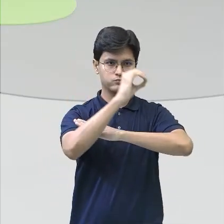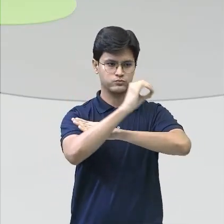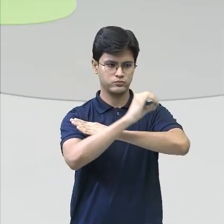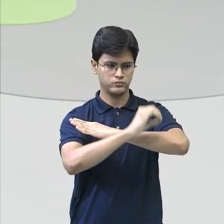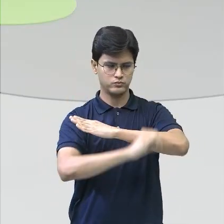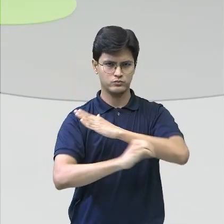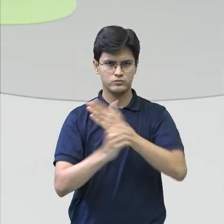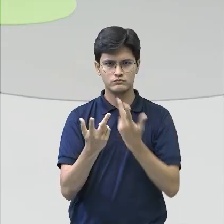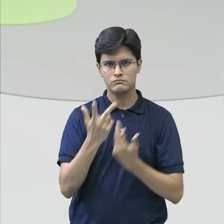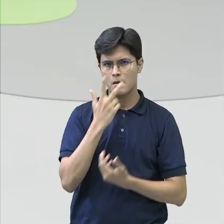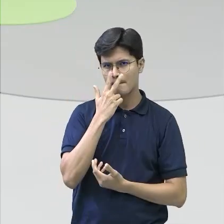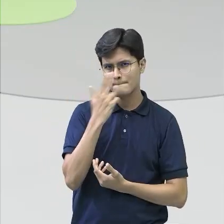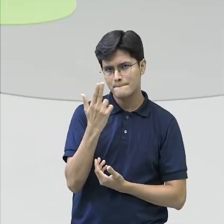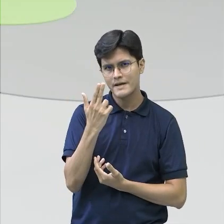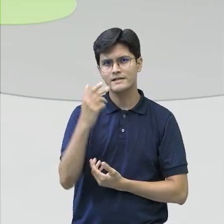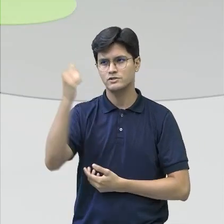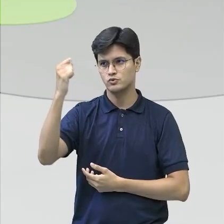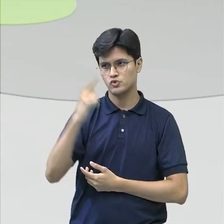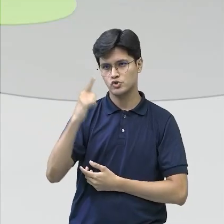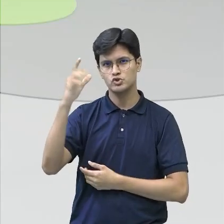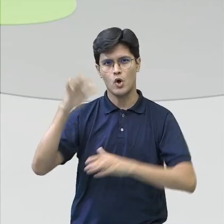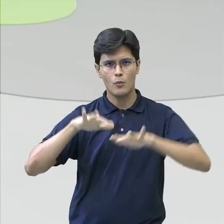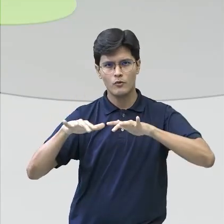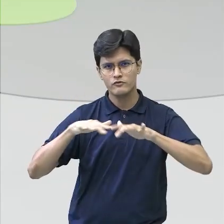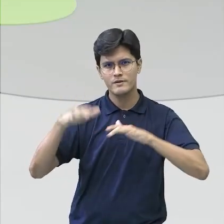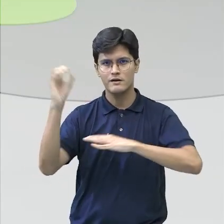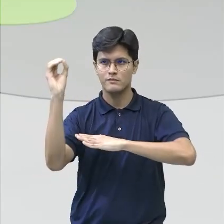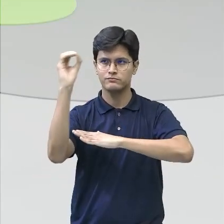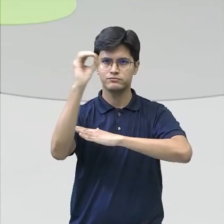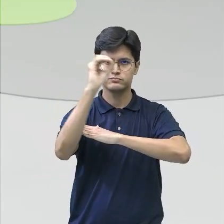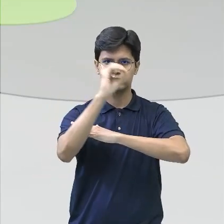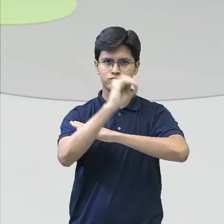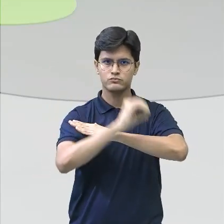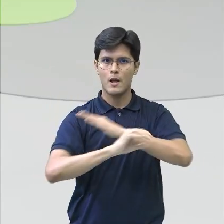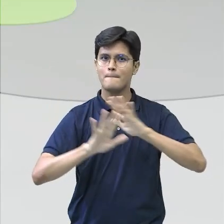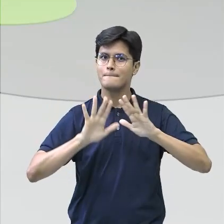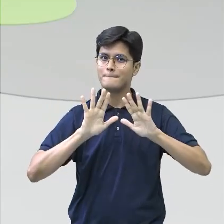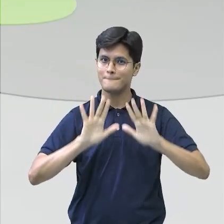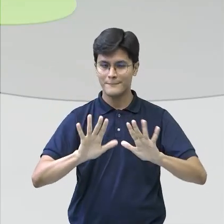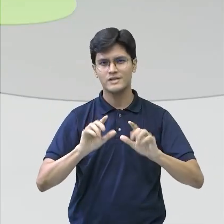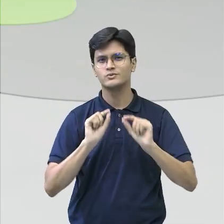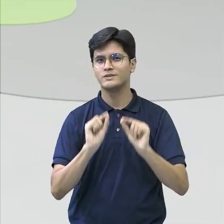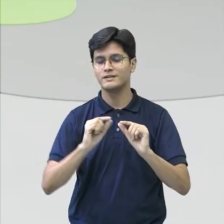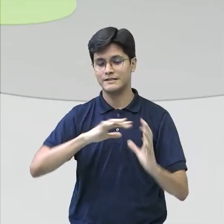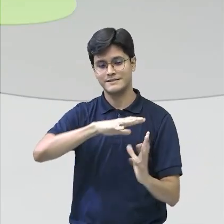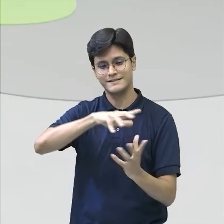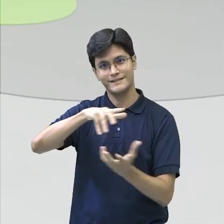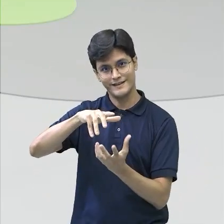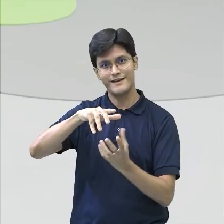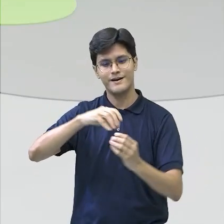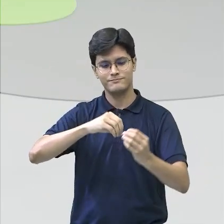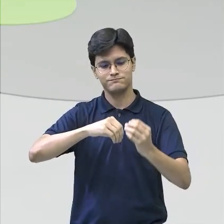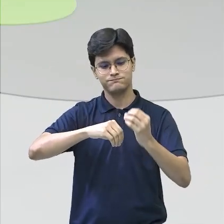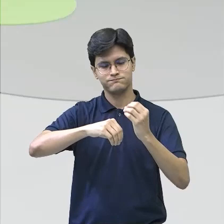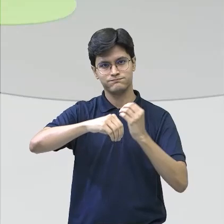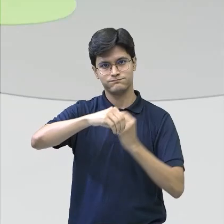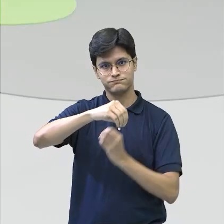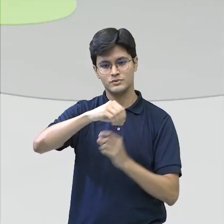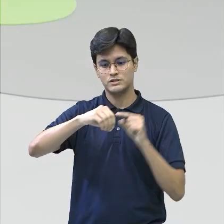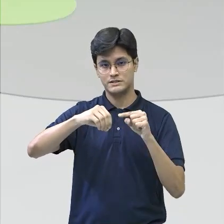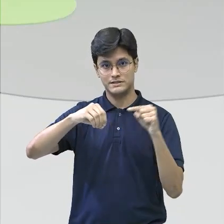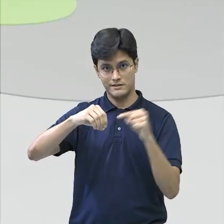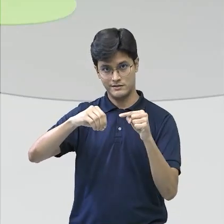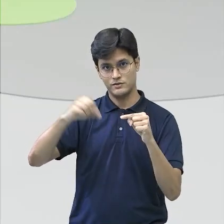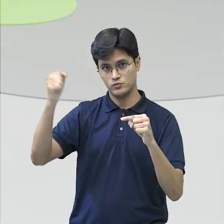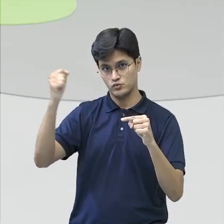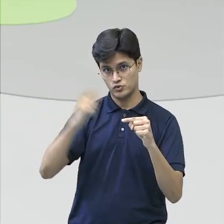é o planeta Terra que está se movimentando, né? Mas por que a gente não percebe essa mesma